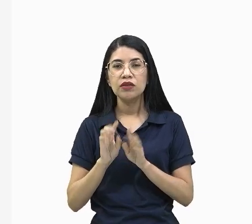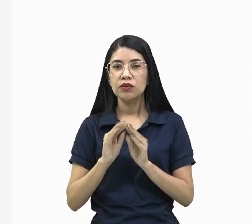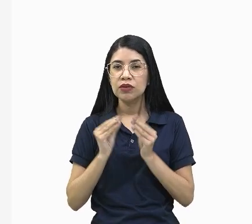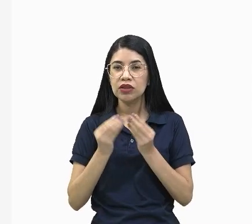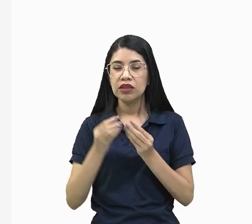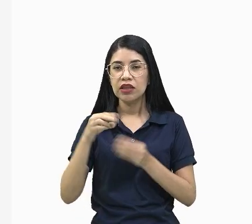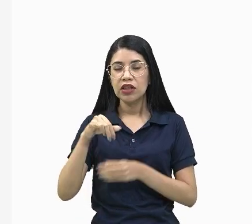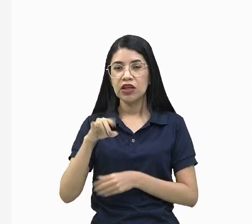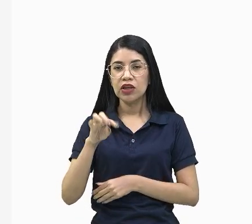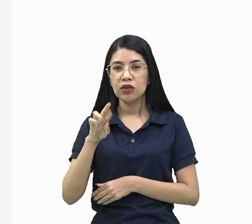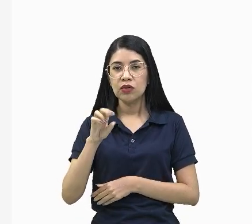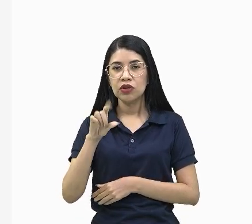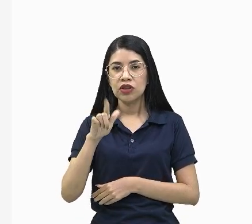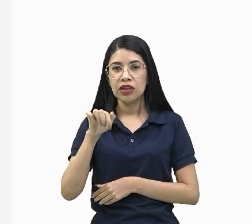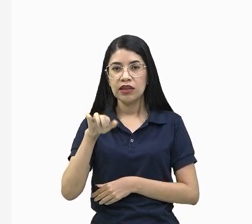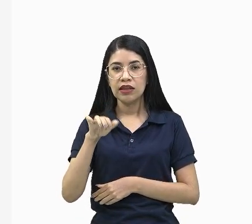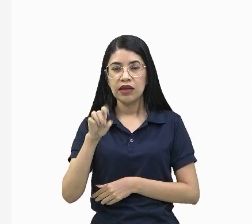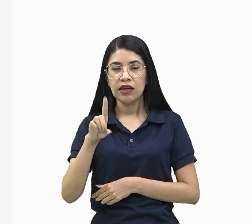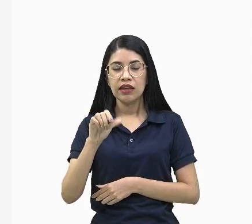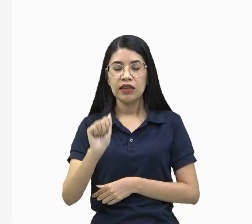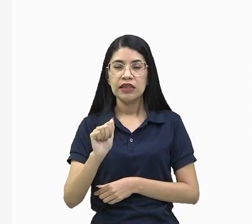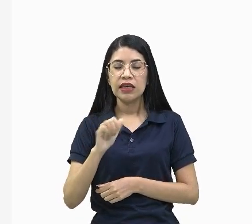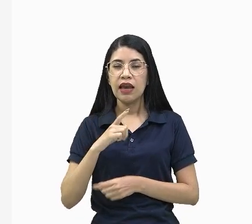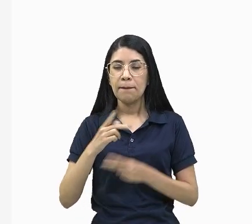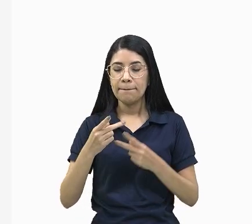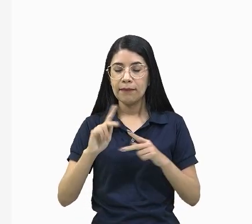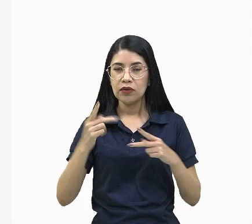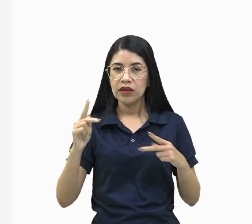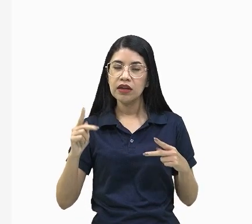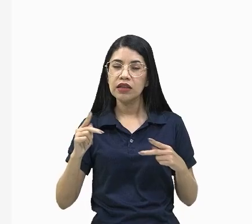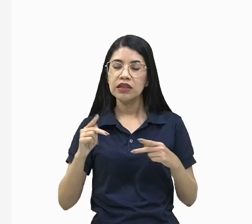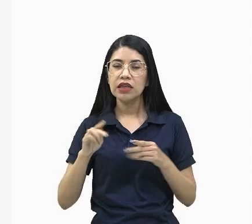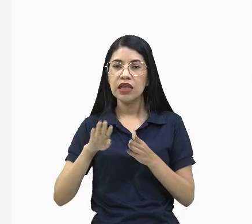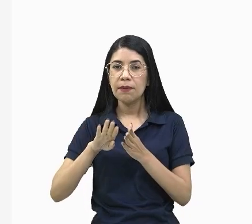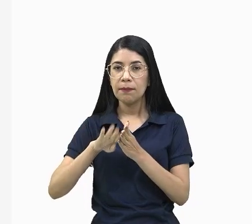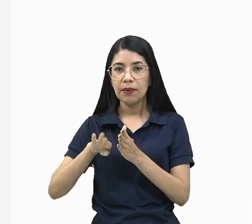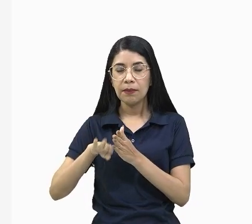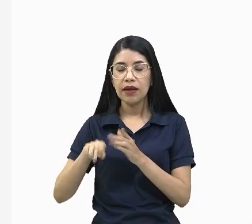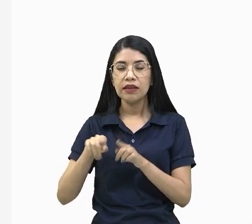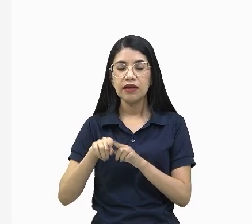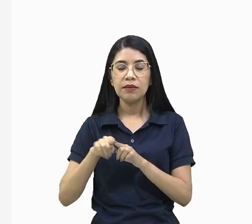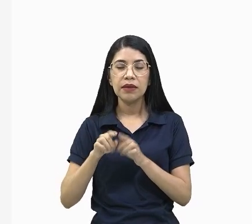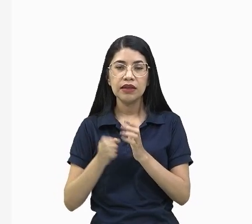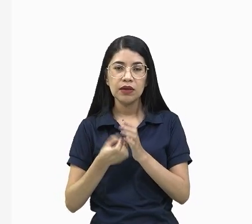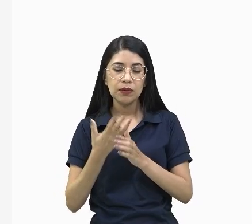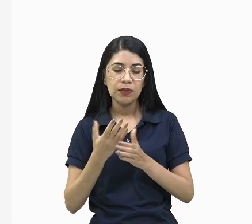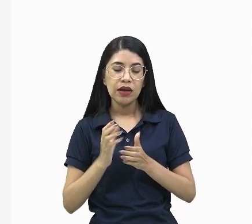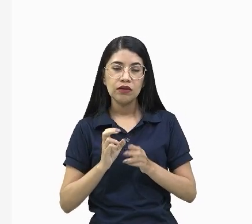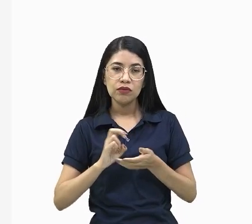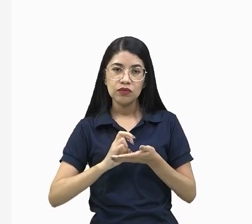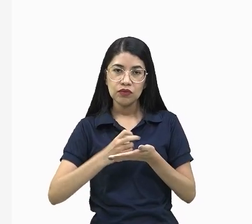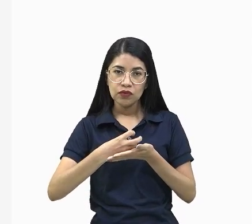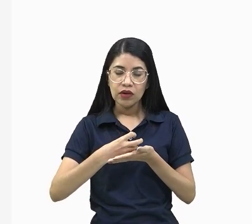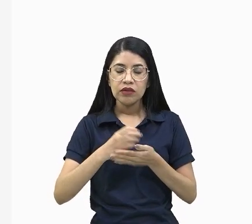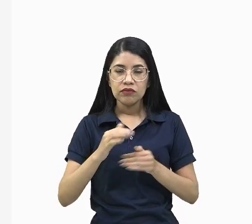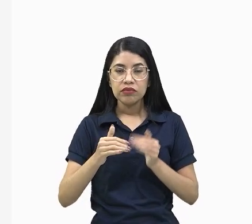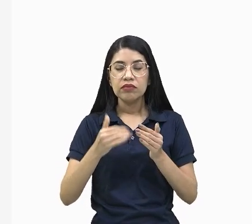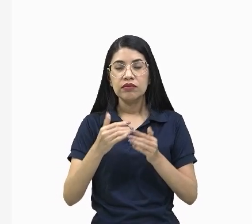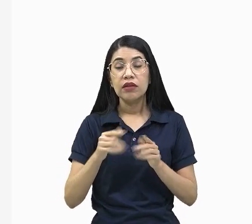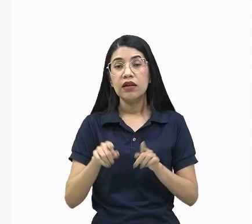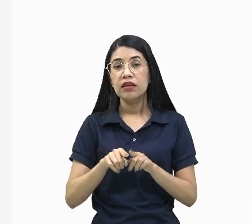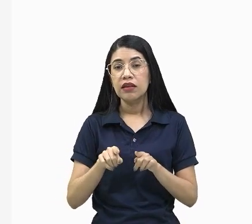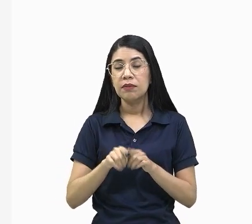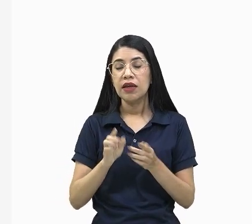são os produtos do metabolismo, né, de proteínas que estão ali constituindo esse corpo em desenvolvimento e crescimento. Então,